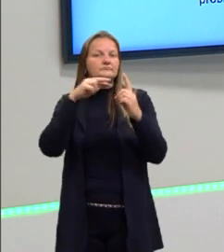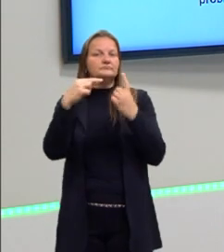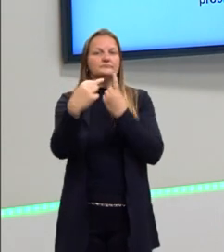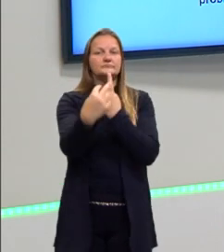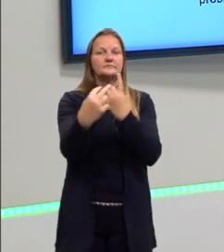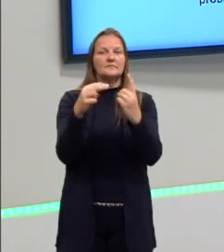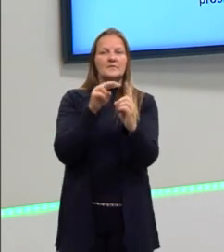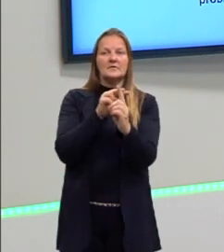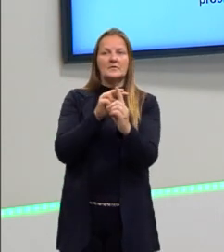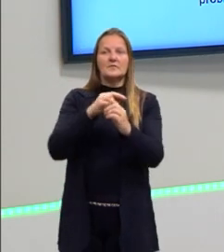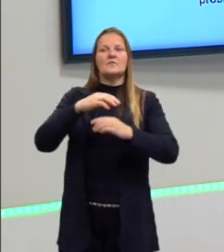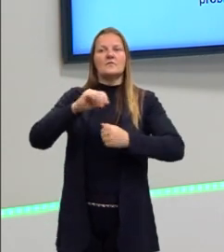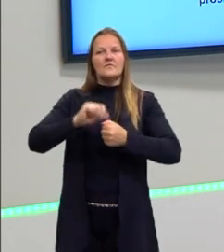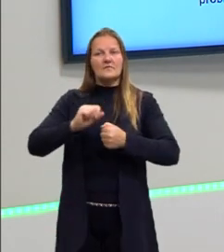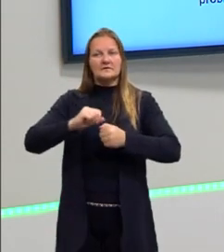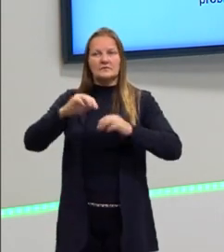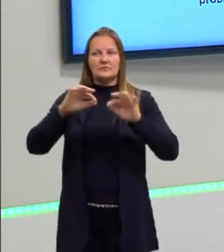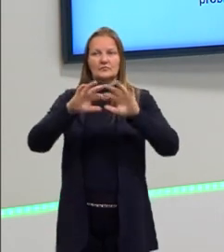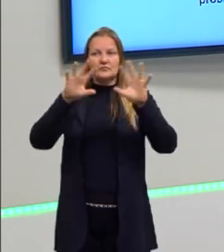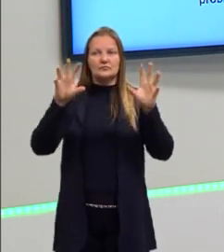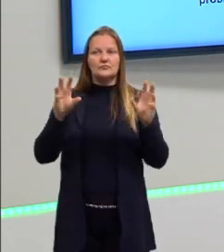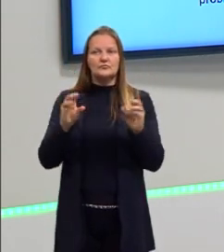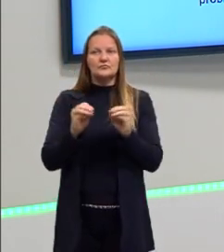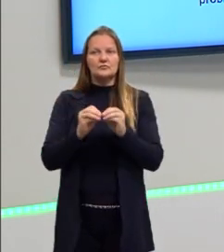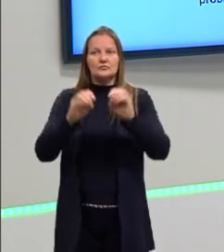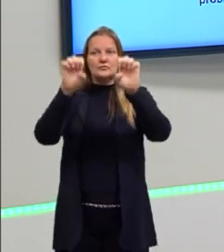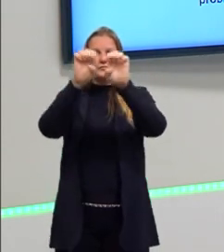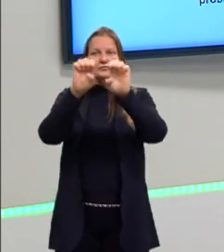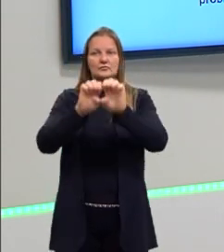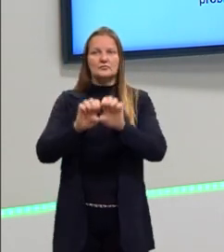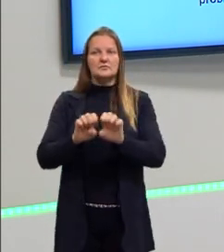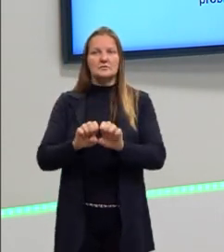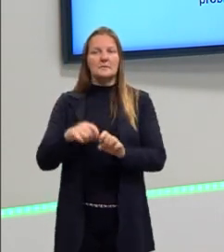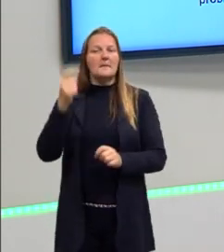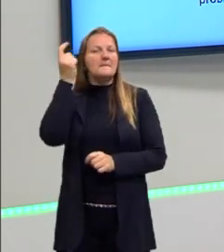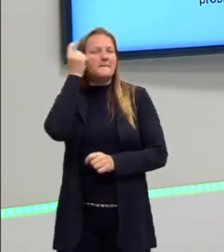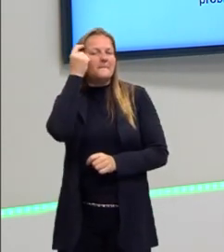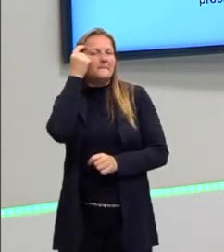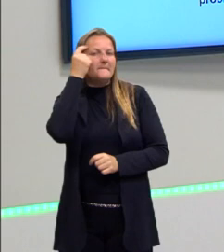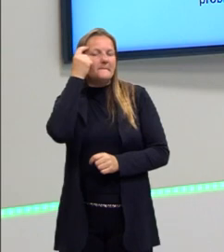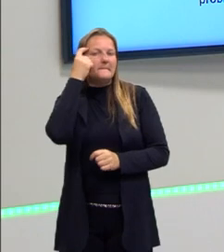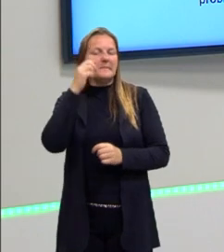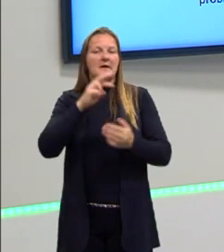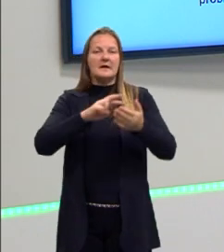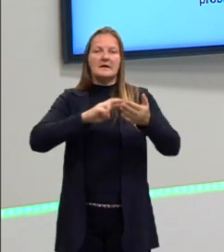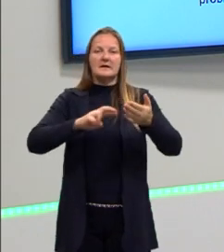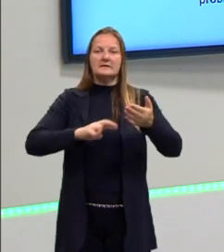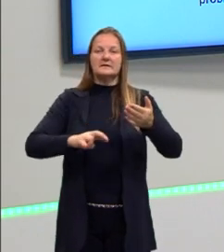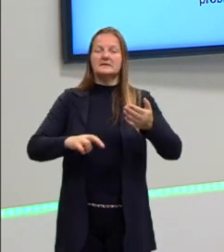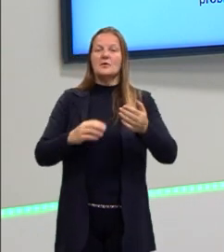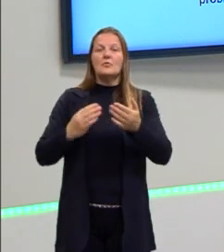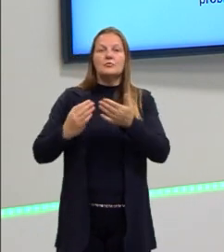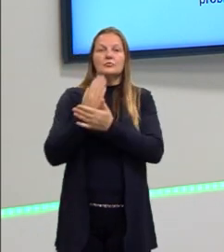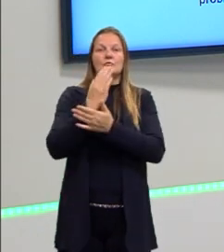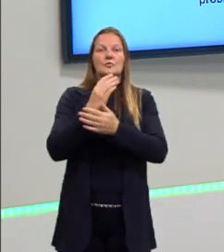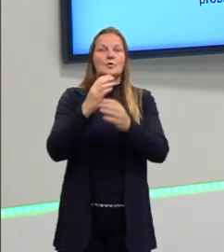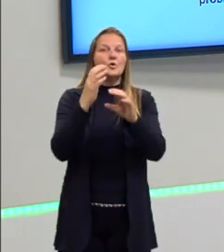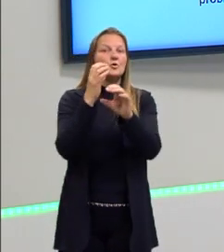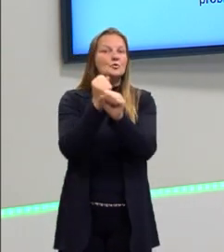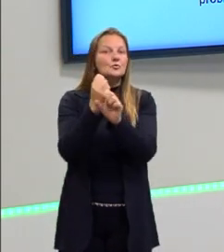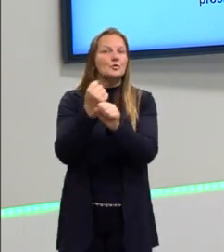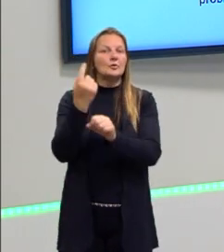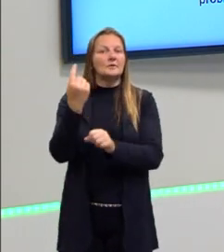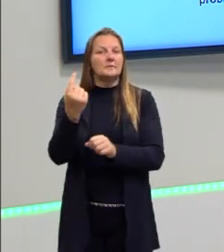para construir este esquema Mental para que a minha redação alcance O que é esperado